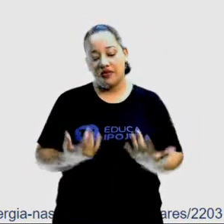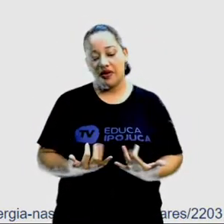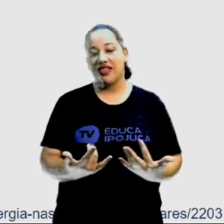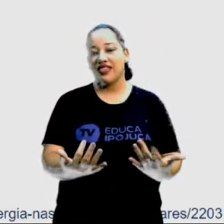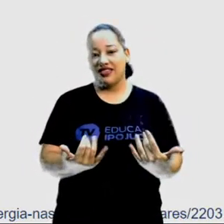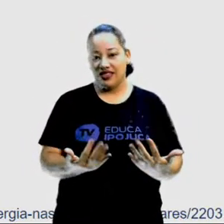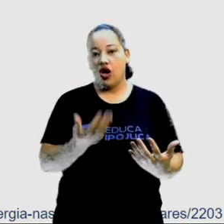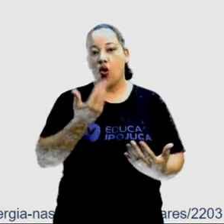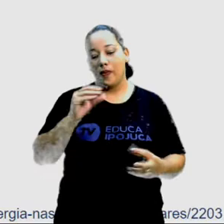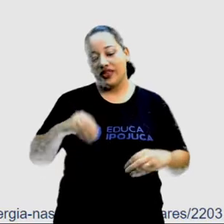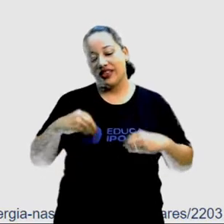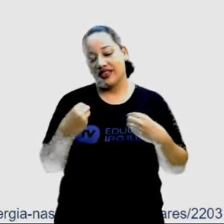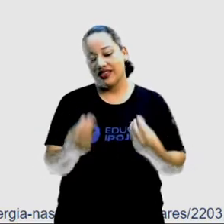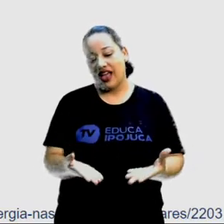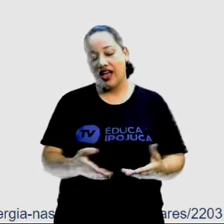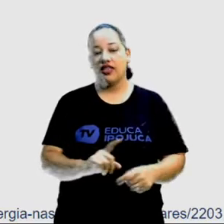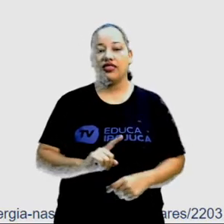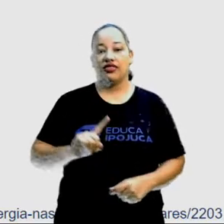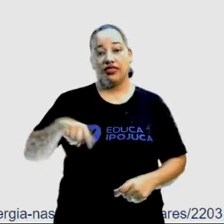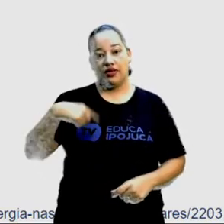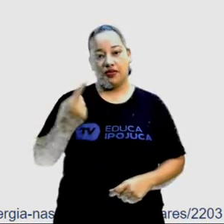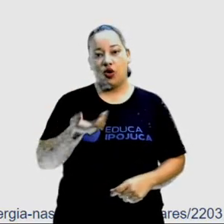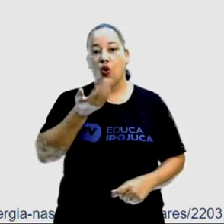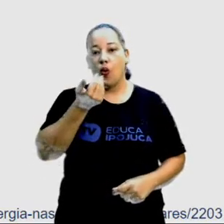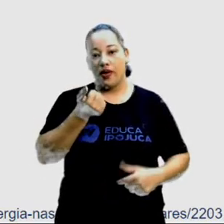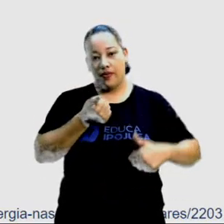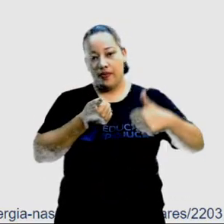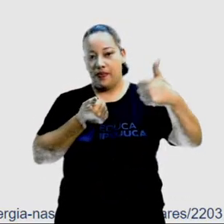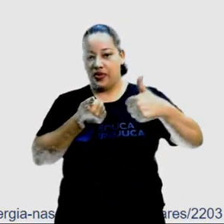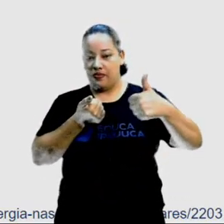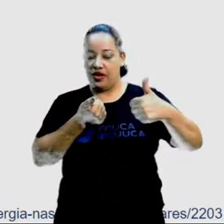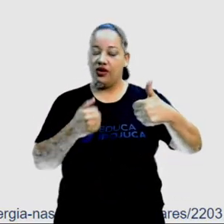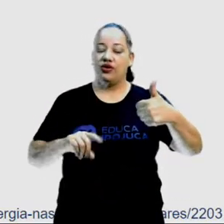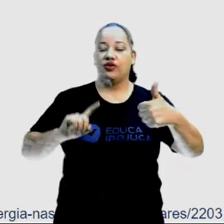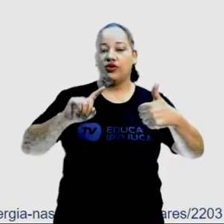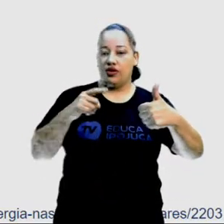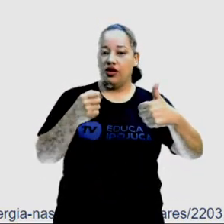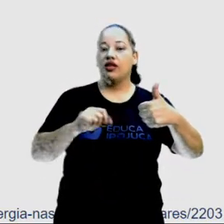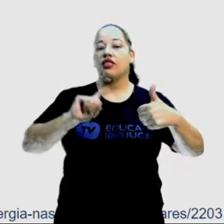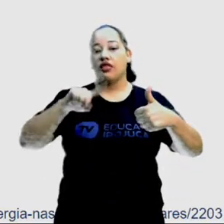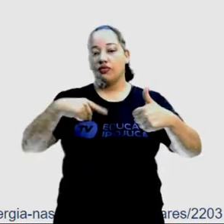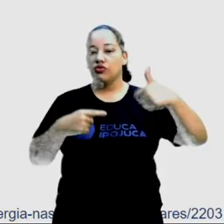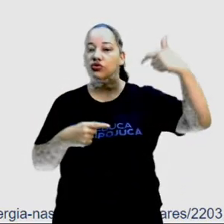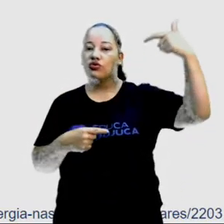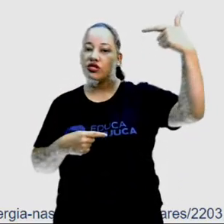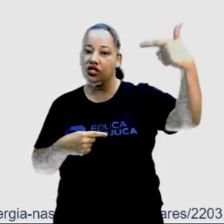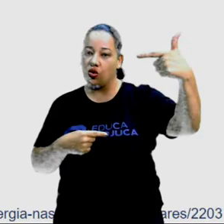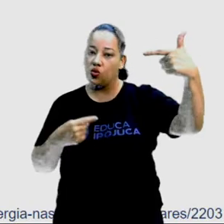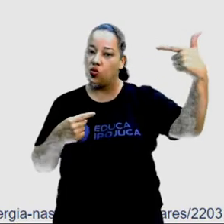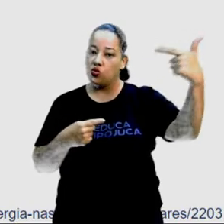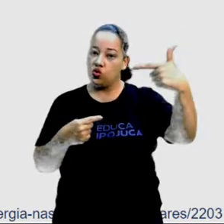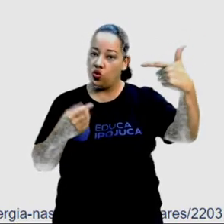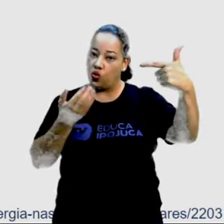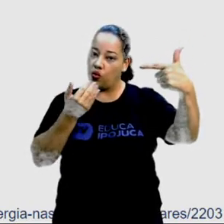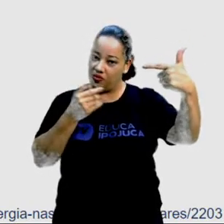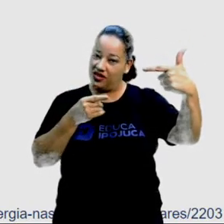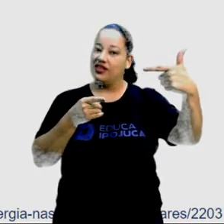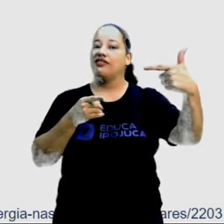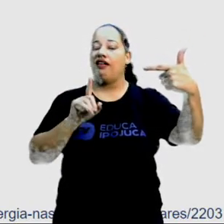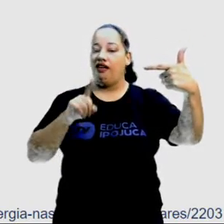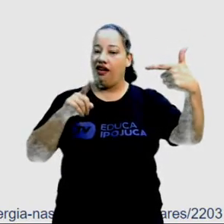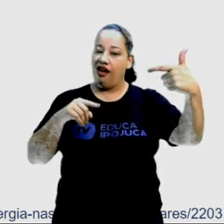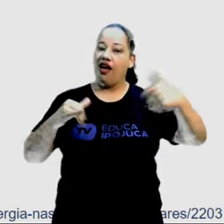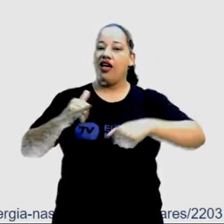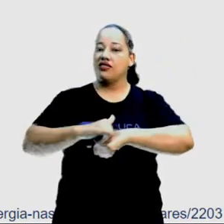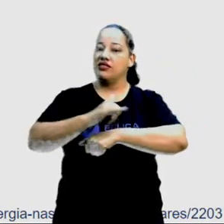consumidor primário, que é o que? Um gafanhoto nessa representação. Depois, o consumidor secundário, que é o quê? Um sapo que tem